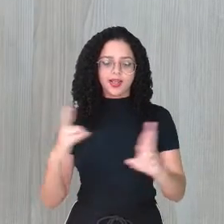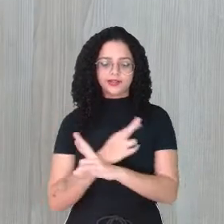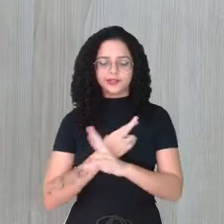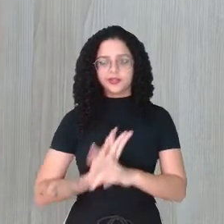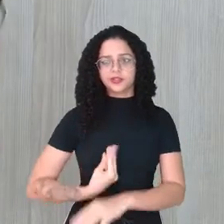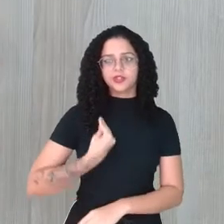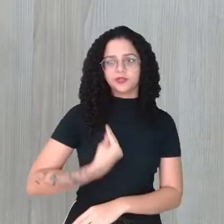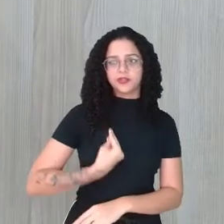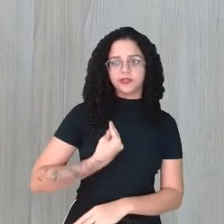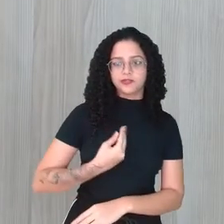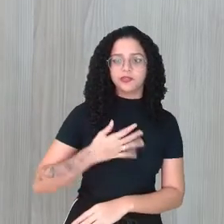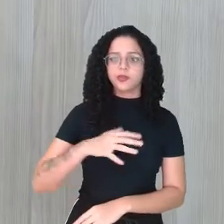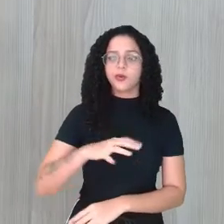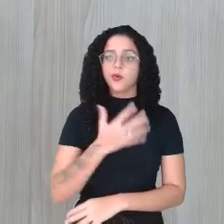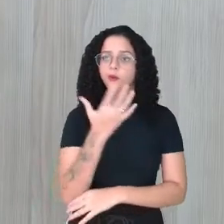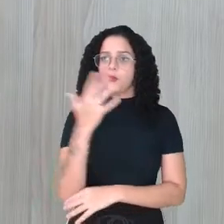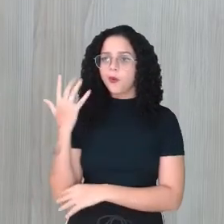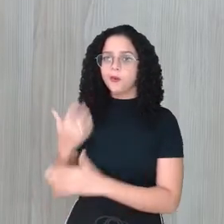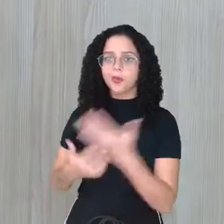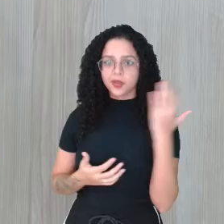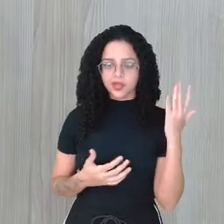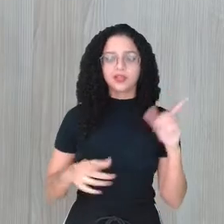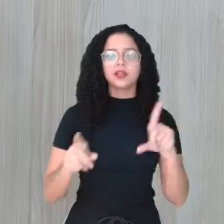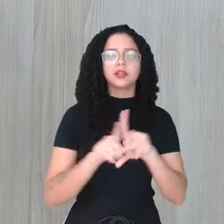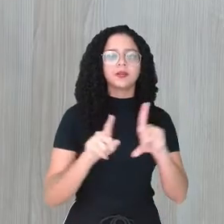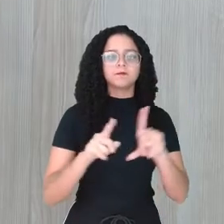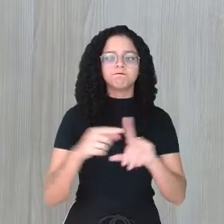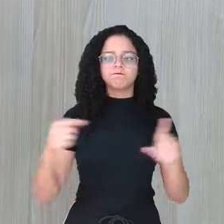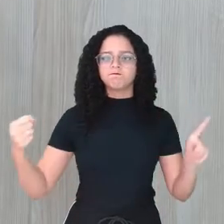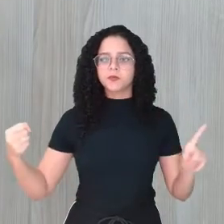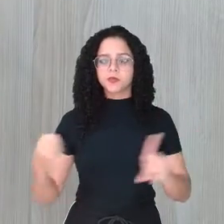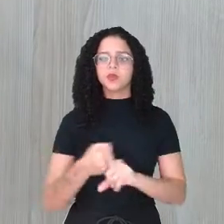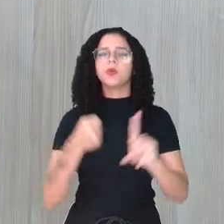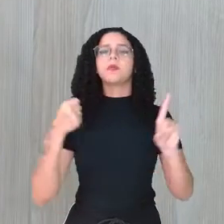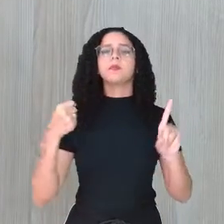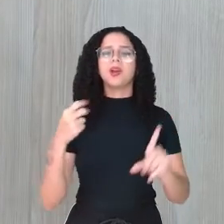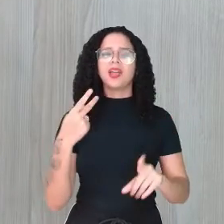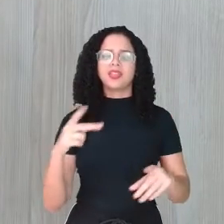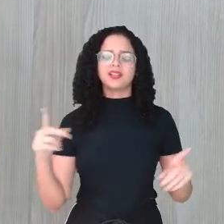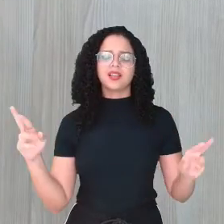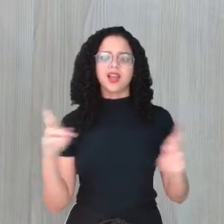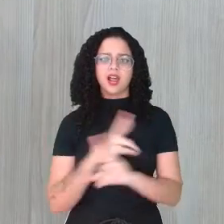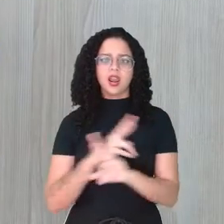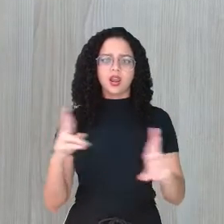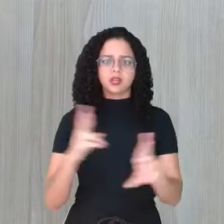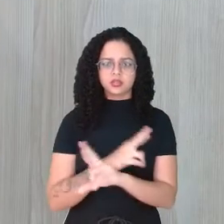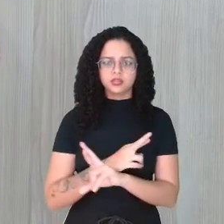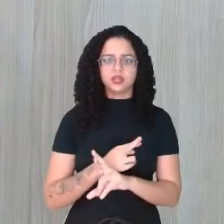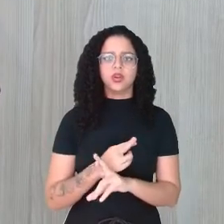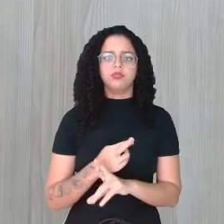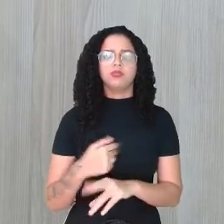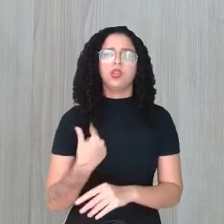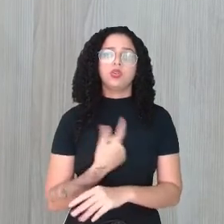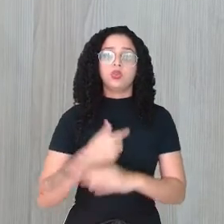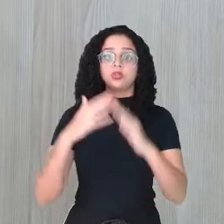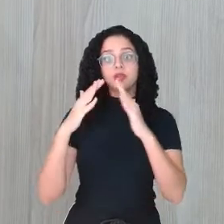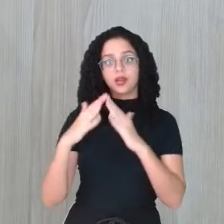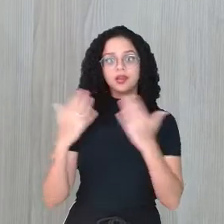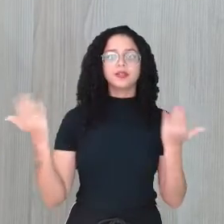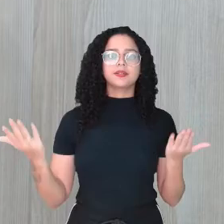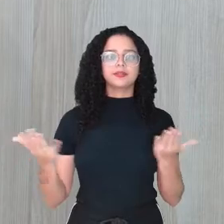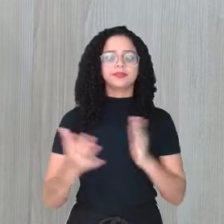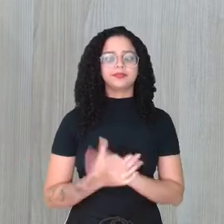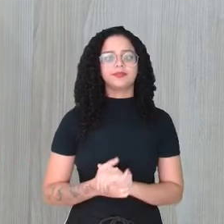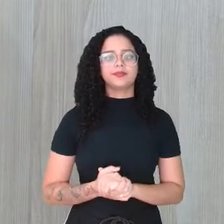vivos com o meio, né? E também o impacto dessas relações na nossa casa,